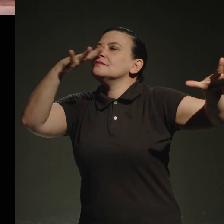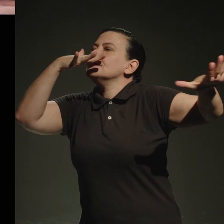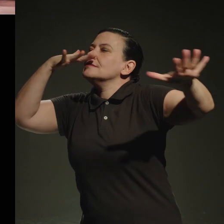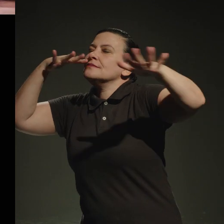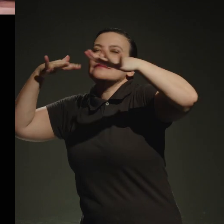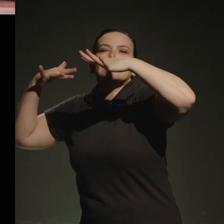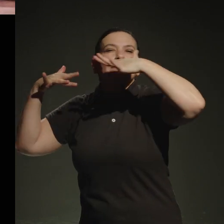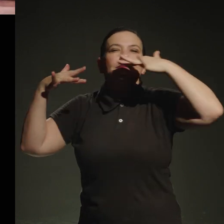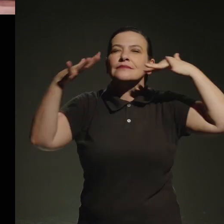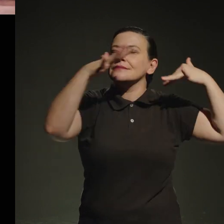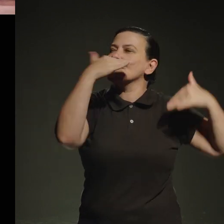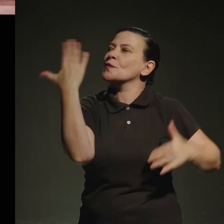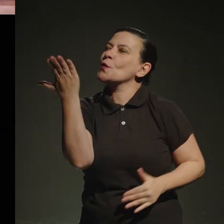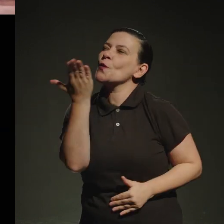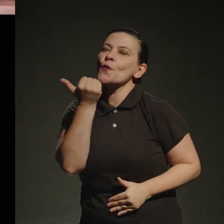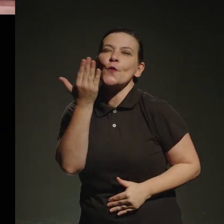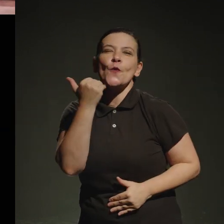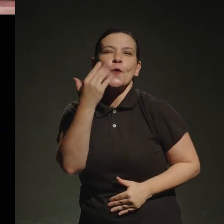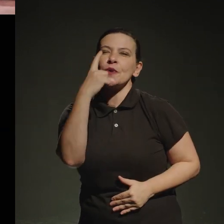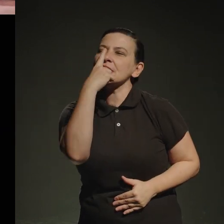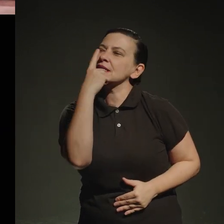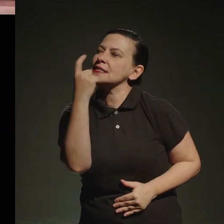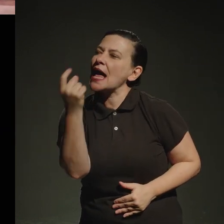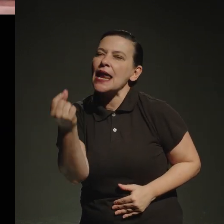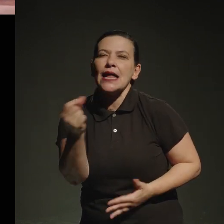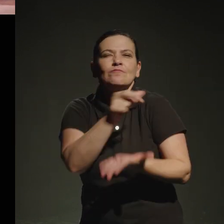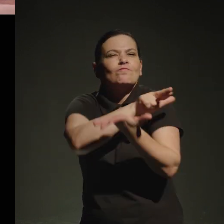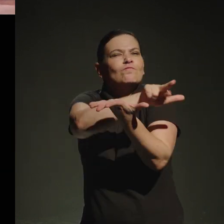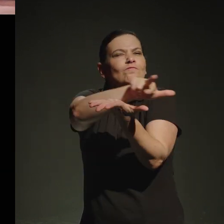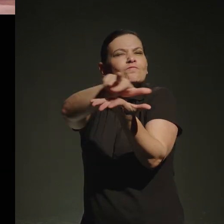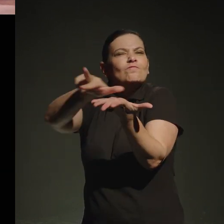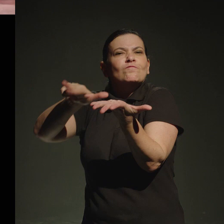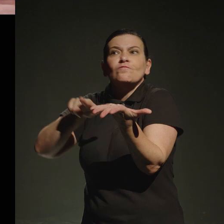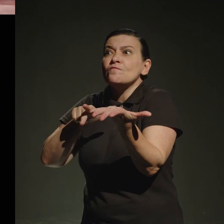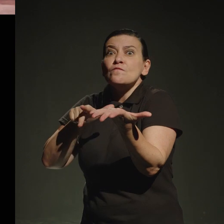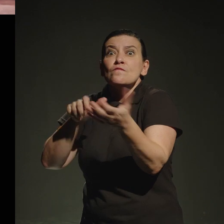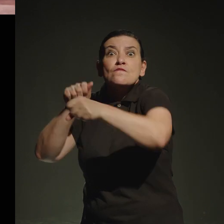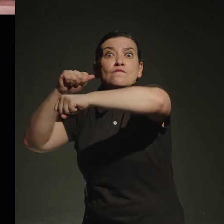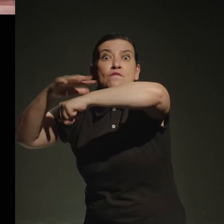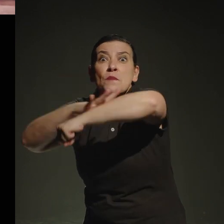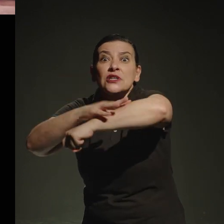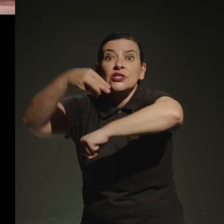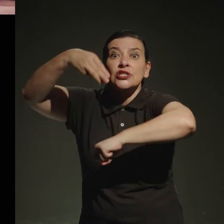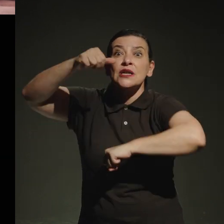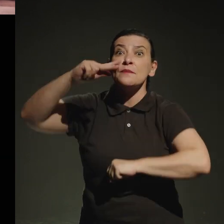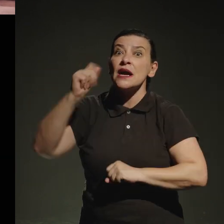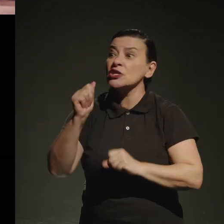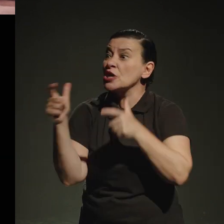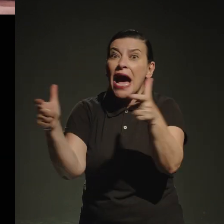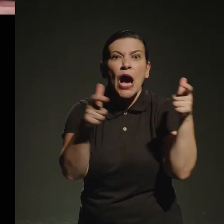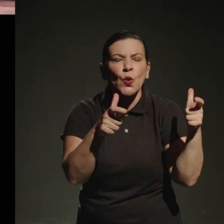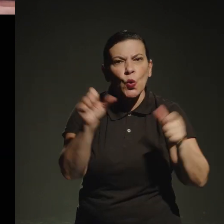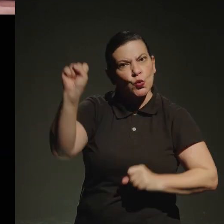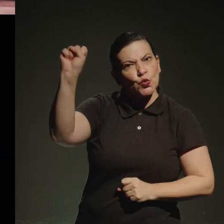Mundo? Especiarias, araras, hibiscos. Mas onde estará a Mancha? Talvez aqui, um pouco ao sul